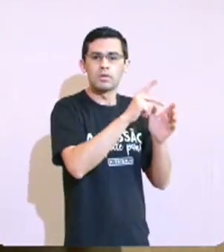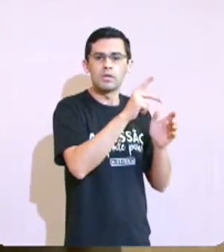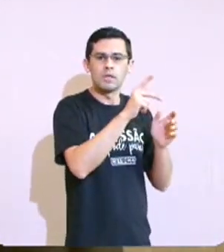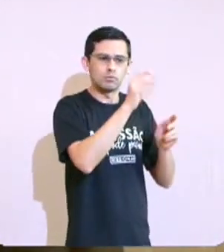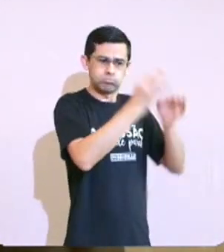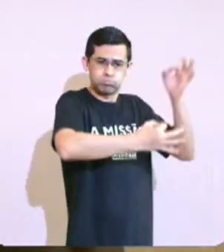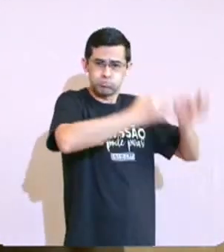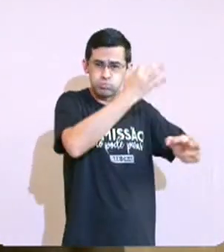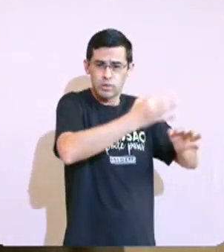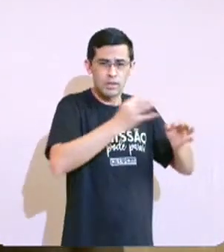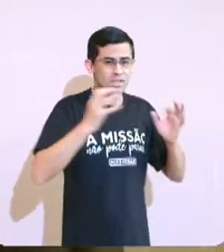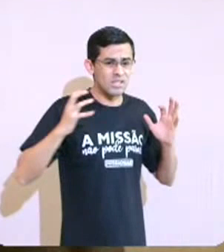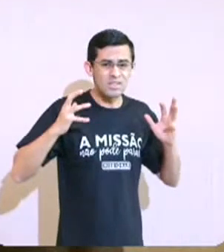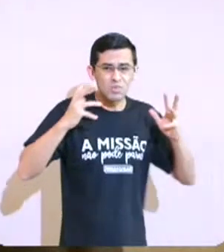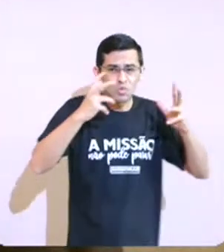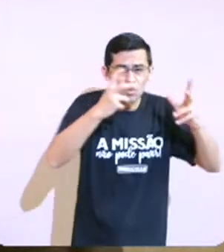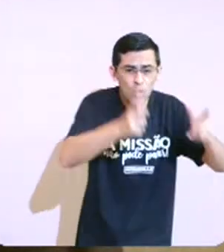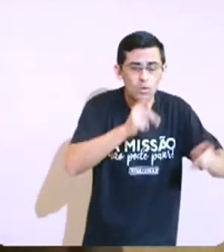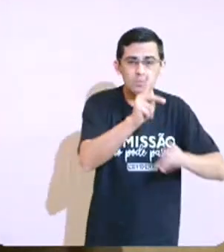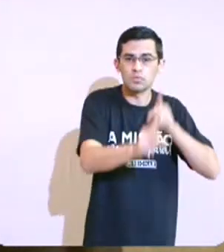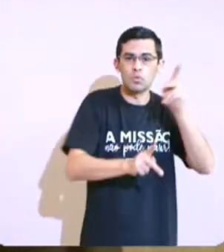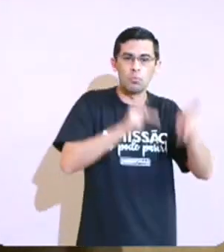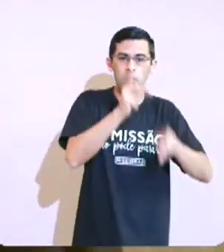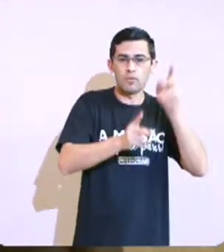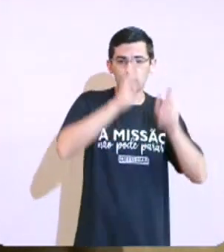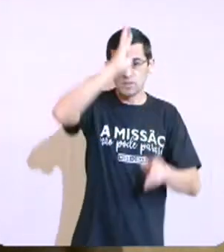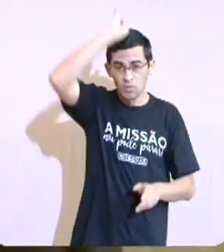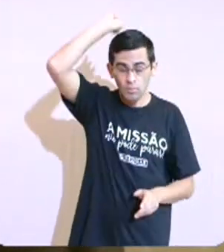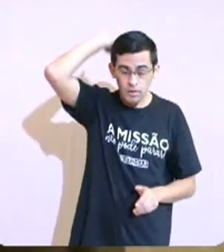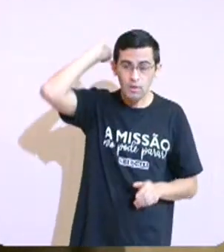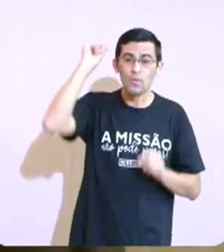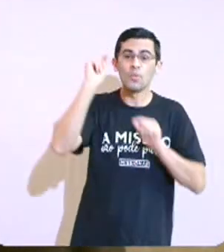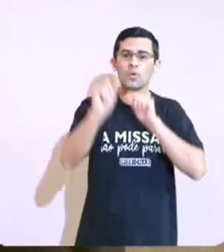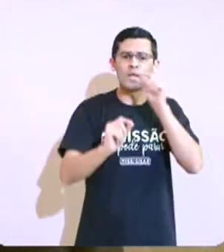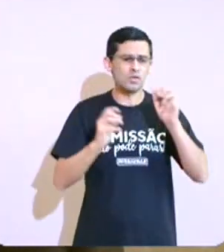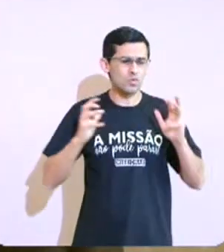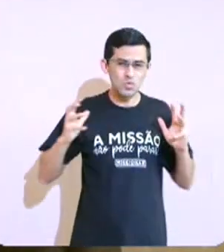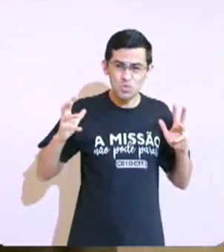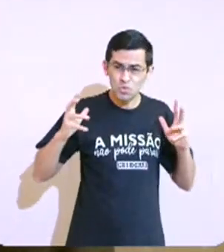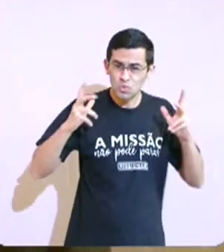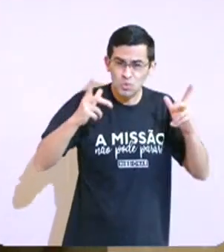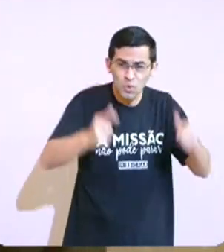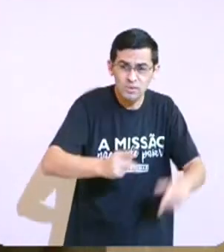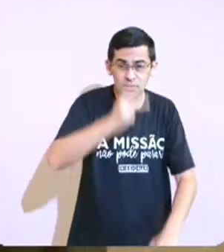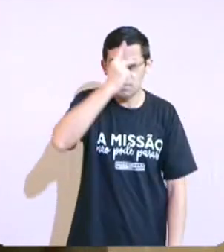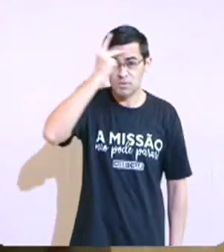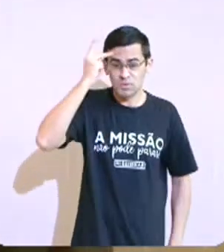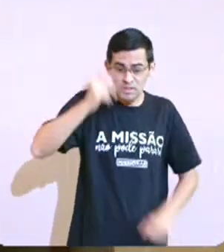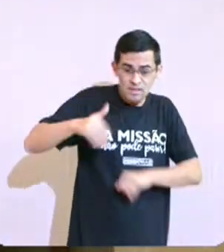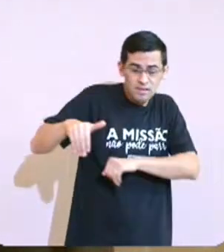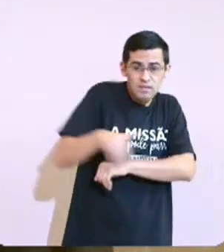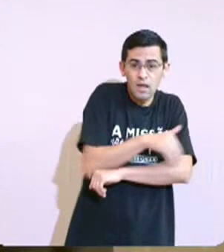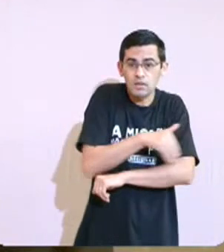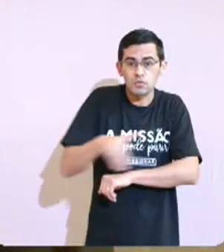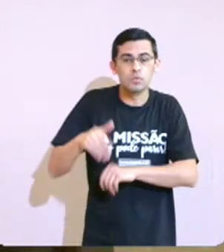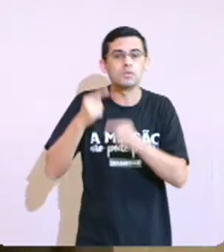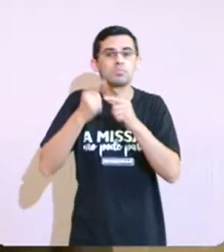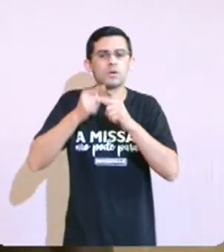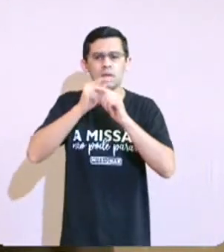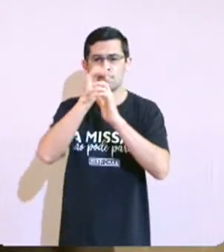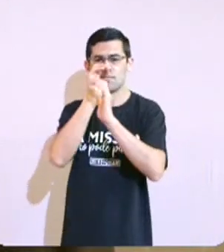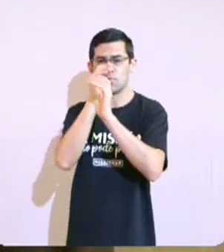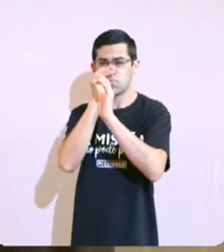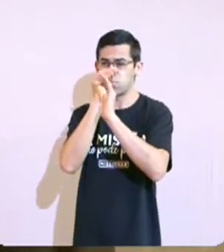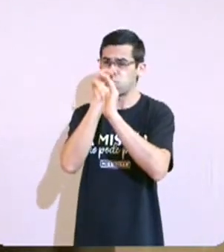Romano. E toda Roma saía às portas. Toda Roma ia para as ruas, porque as